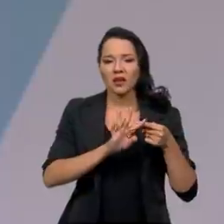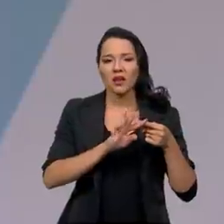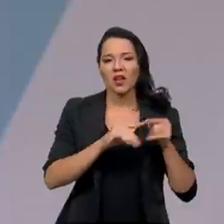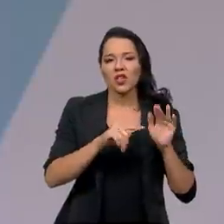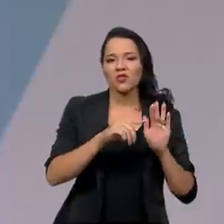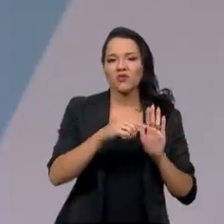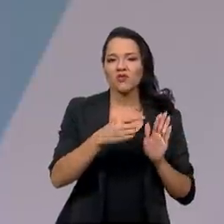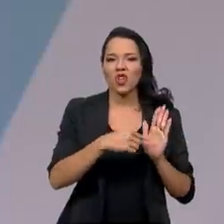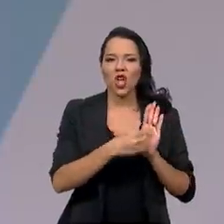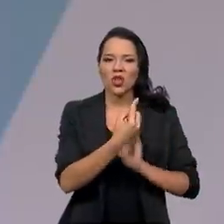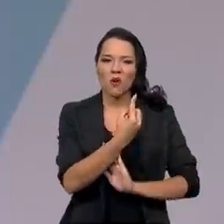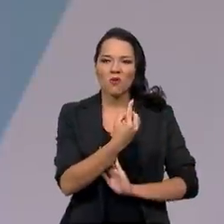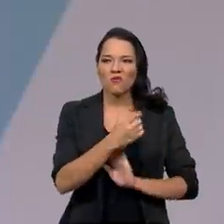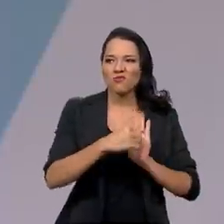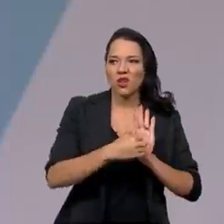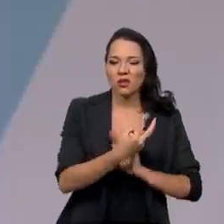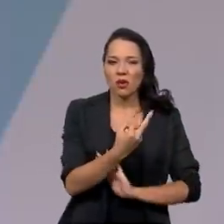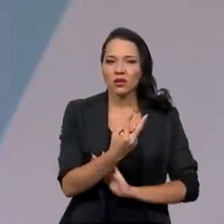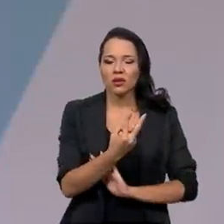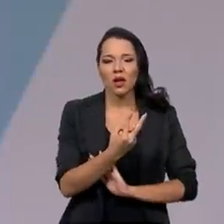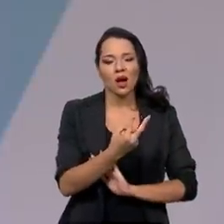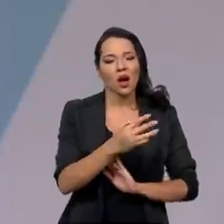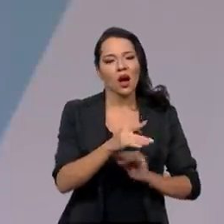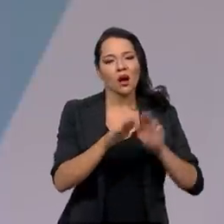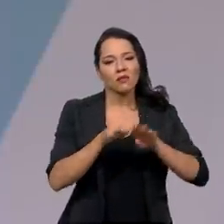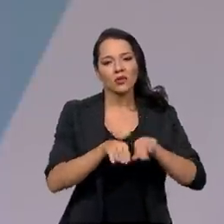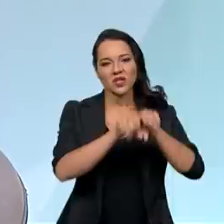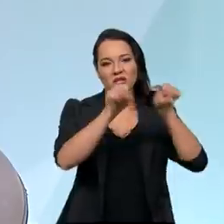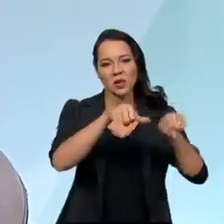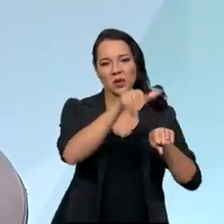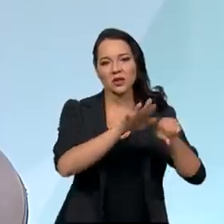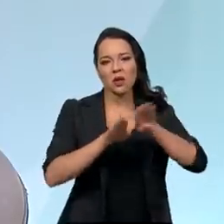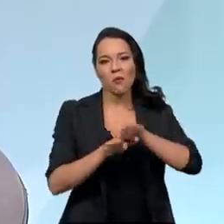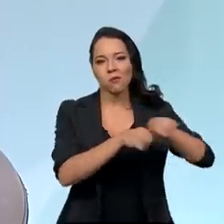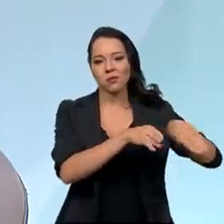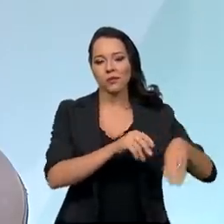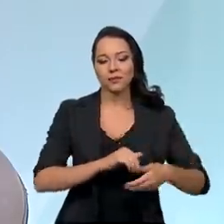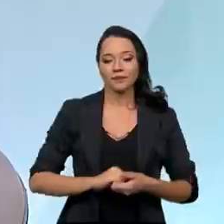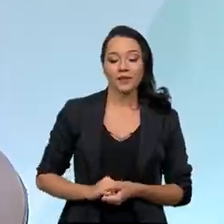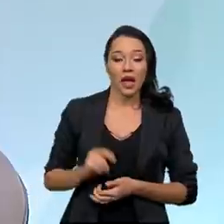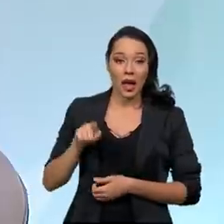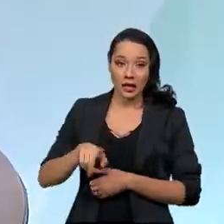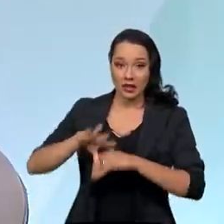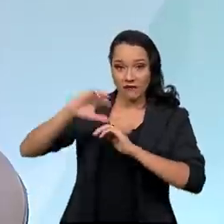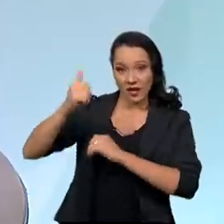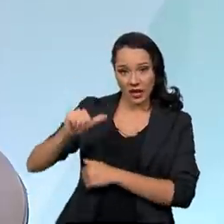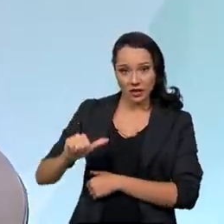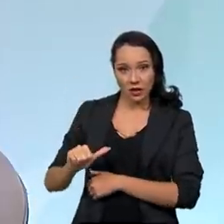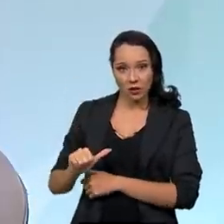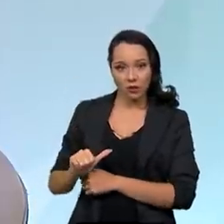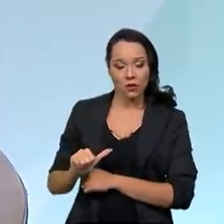programas nota 1 e 2, eles saem do chamado sistema nacional. Esta avaliação,